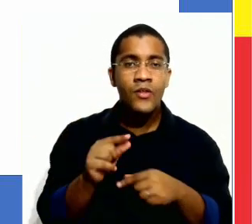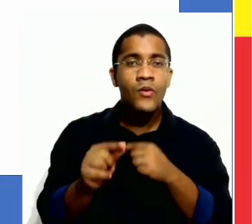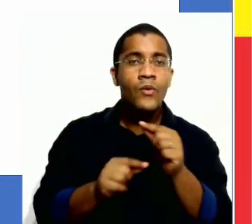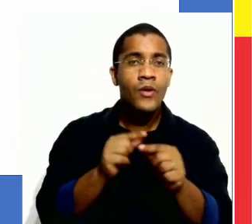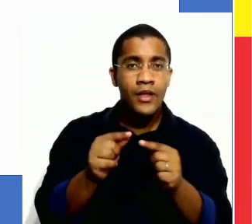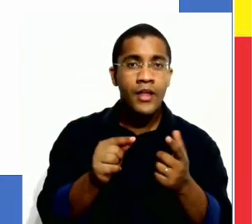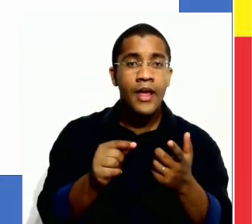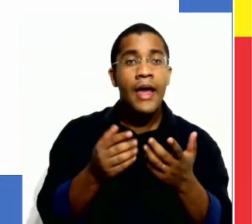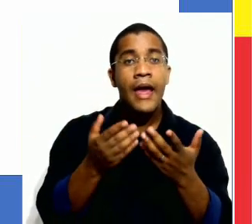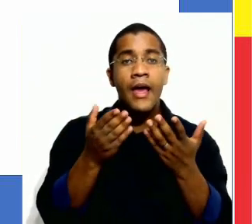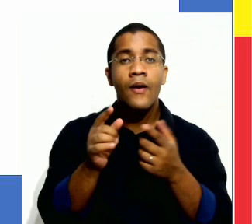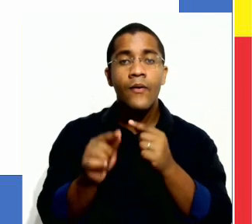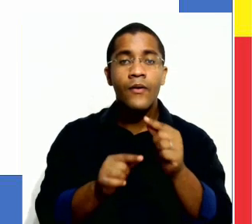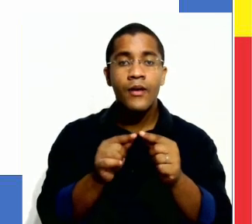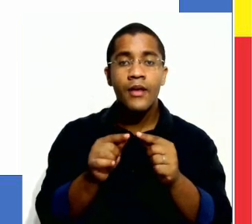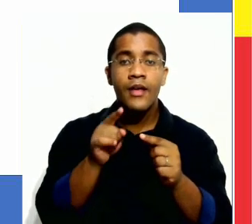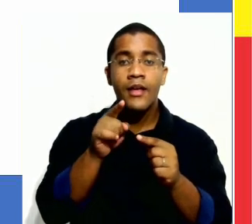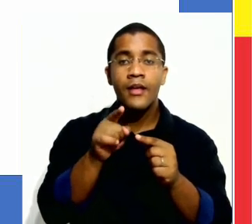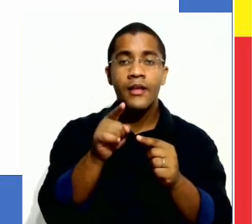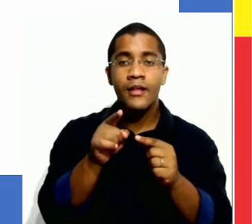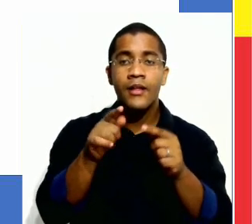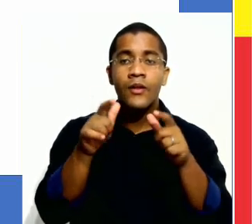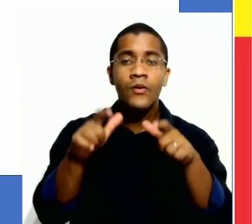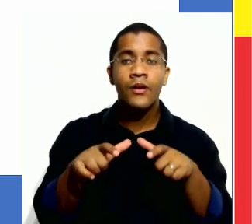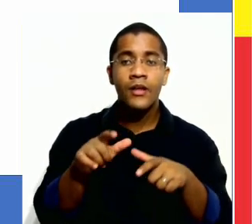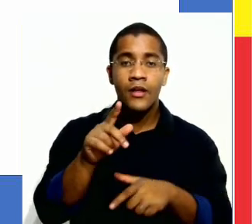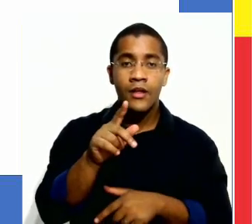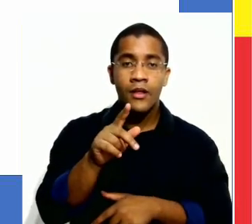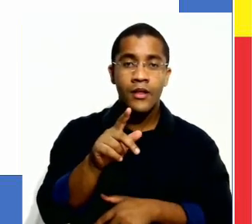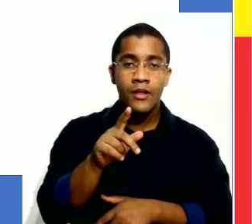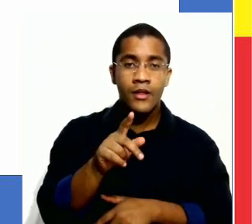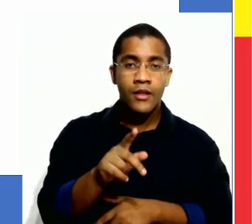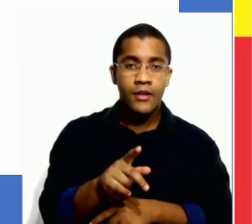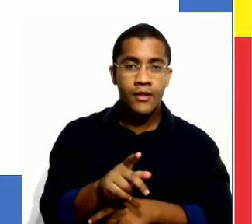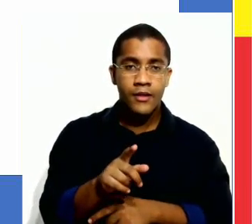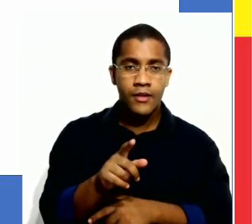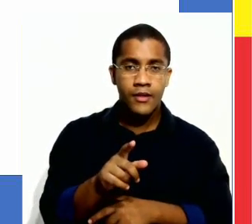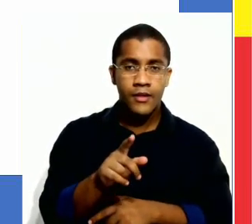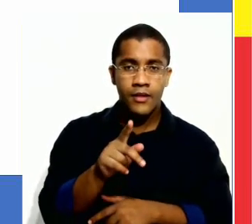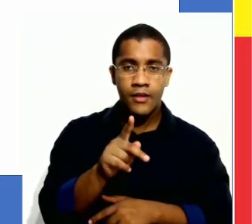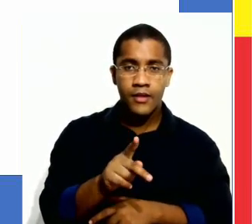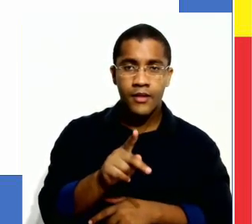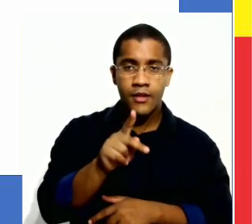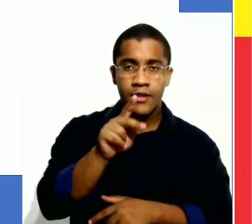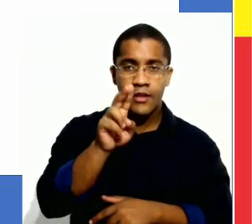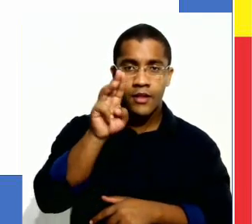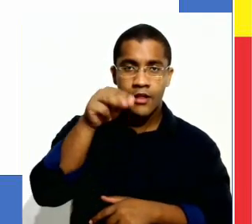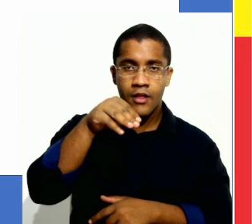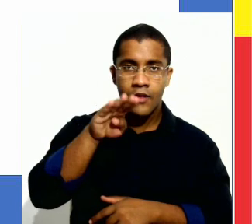século XI, eram Cumbe e Salé, capital.